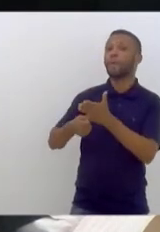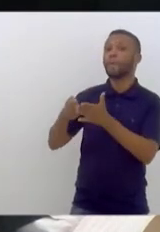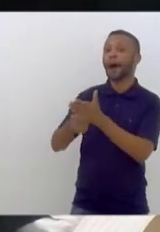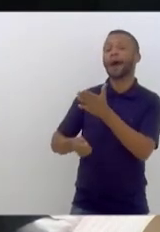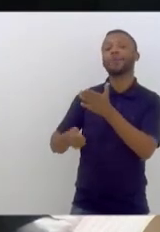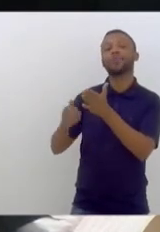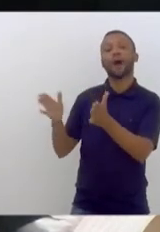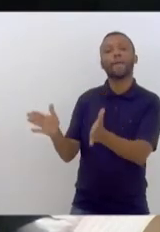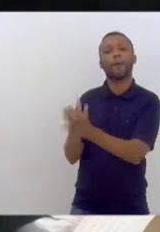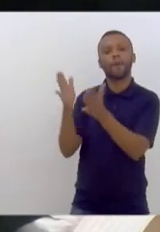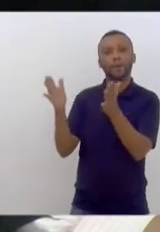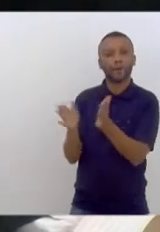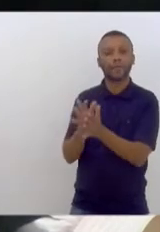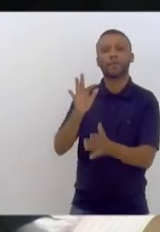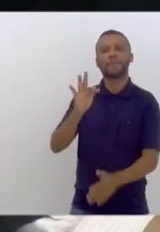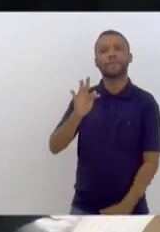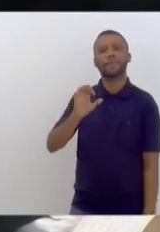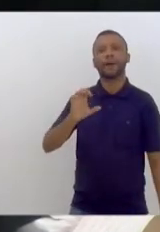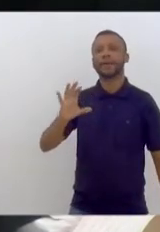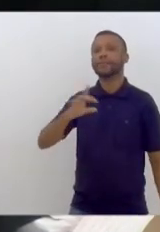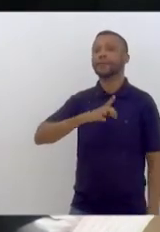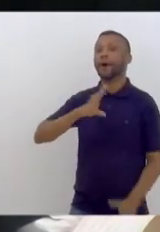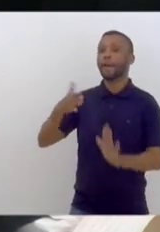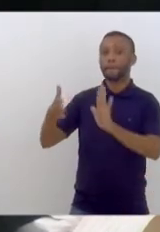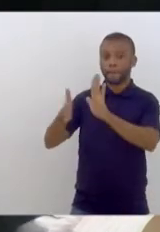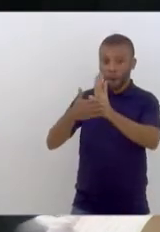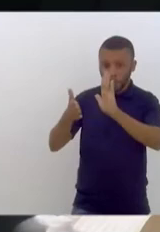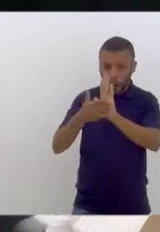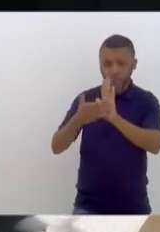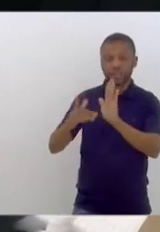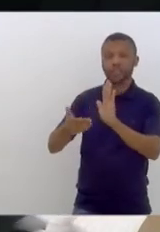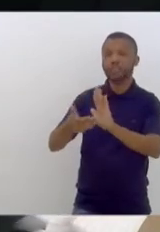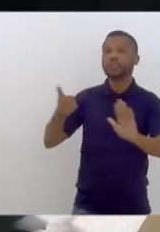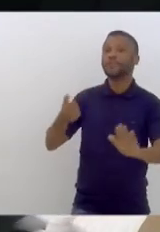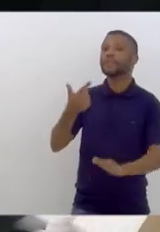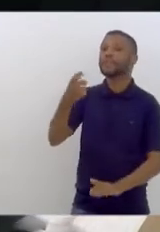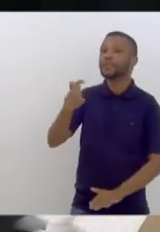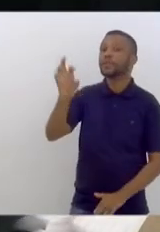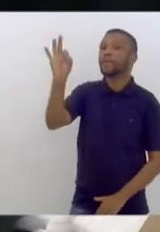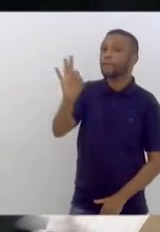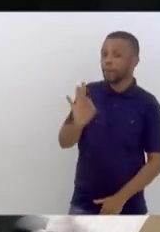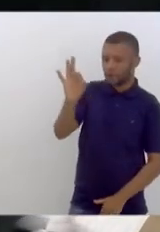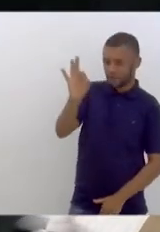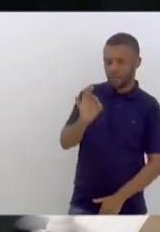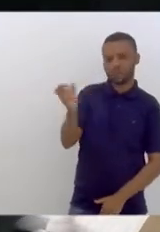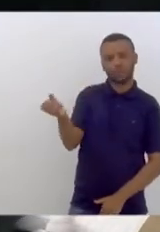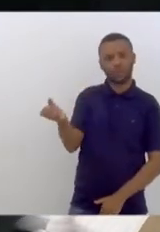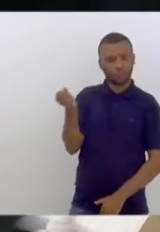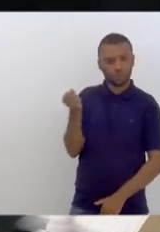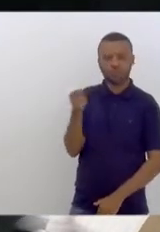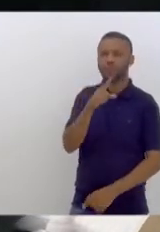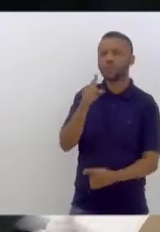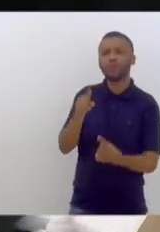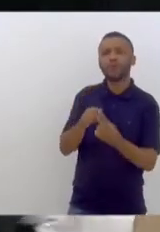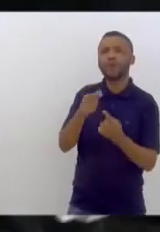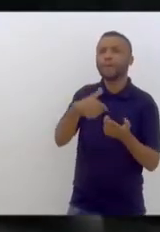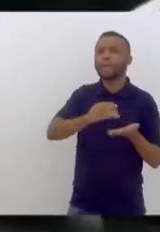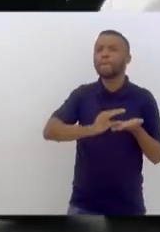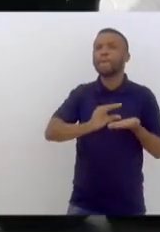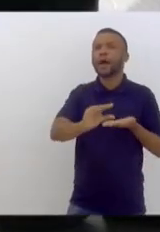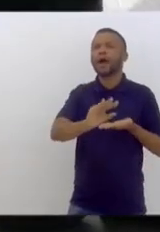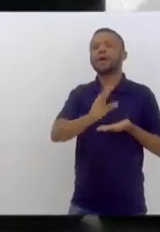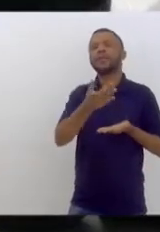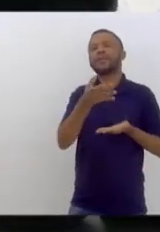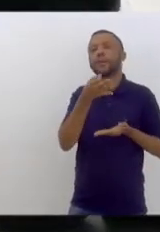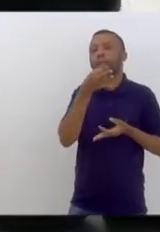FECP, onde há uma proposta de que se retire 25% do fundo para que pague, que inclua